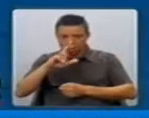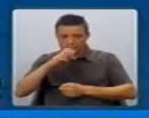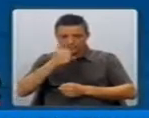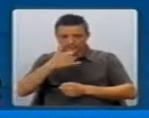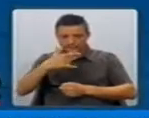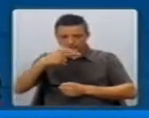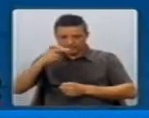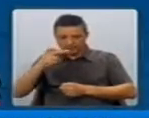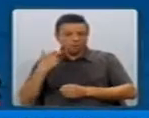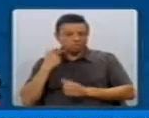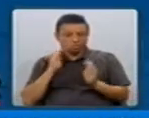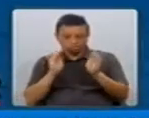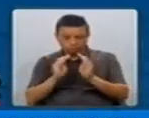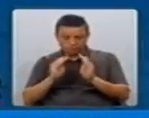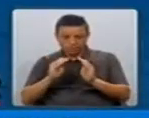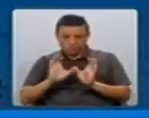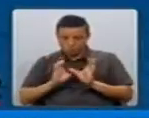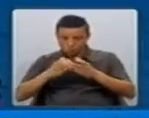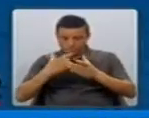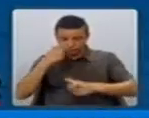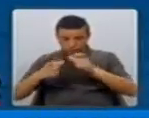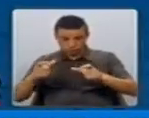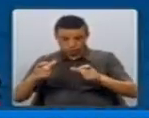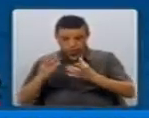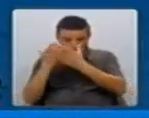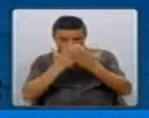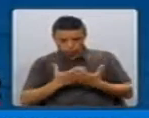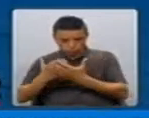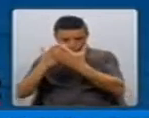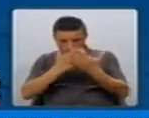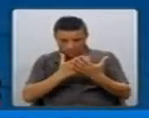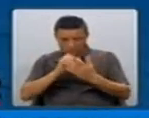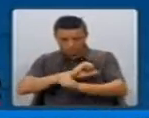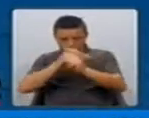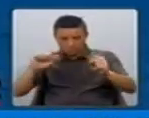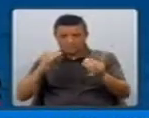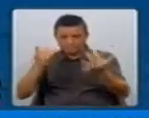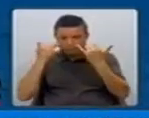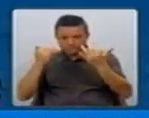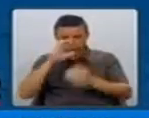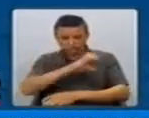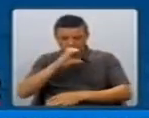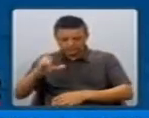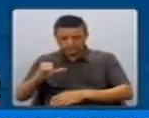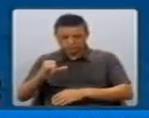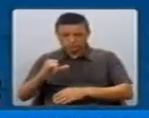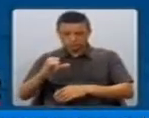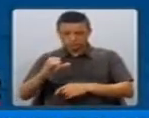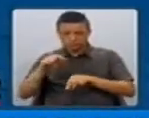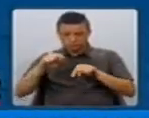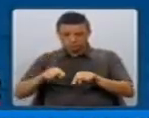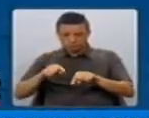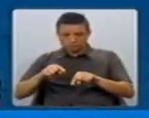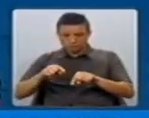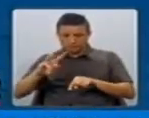anãs. Então, este grupo de astrónomos disse o seguinte: bom, está bem, então vamos pegar nos vossos dados científicos, ou seja, os dados científicos que estes astrónomos